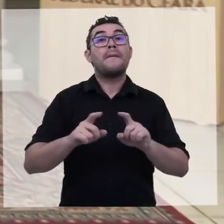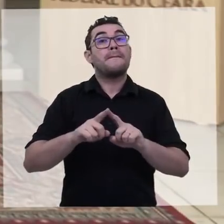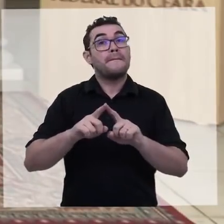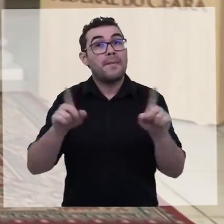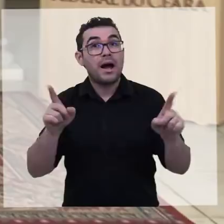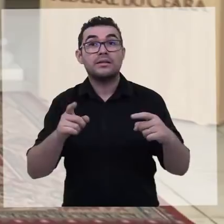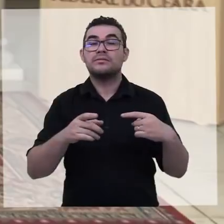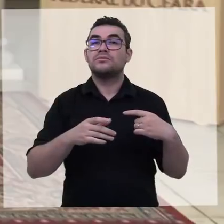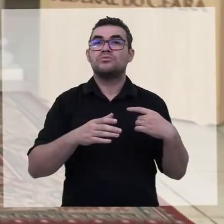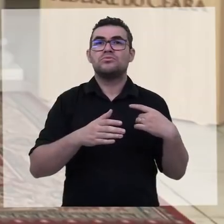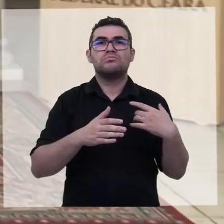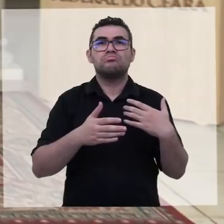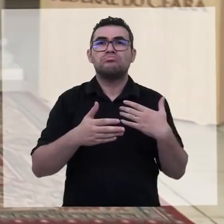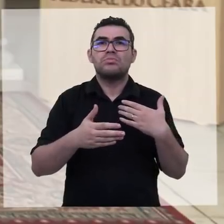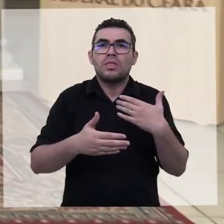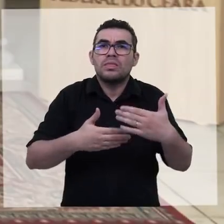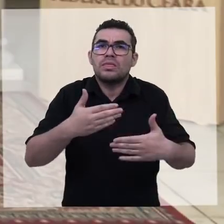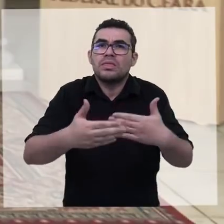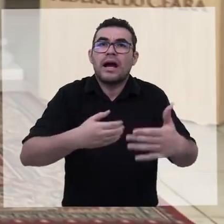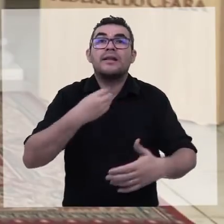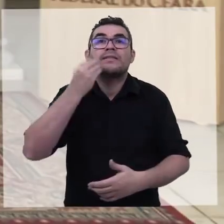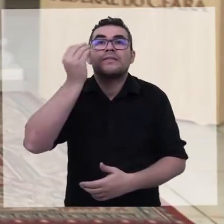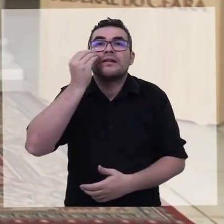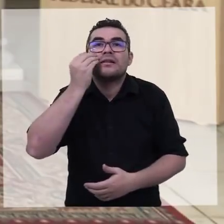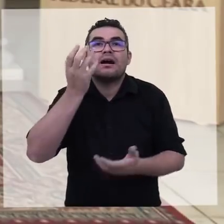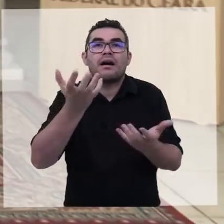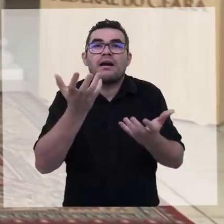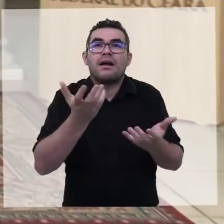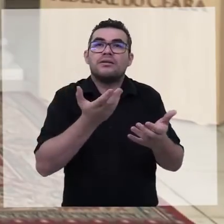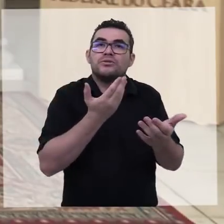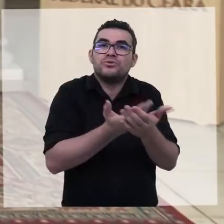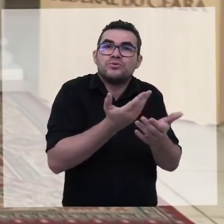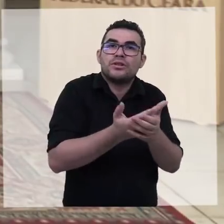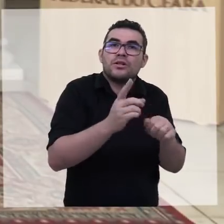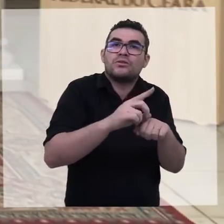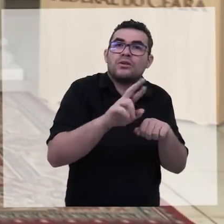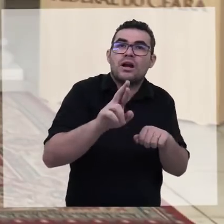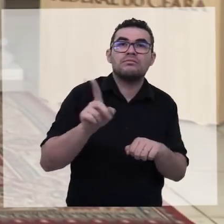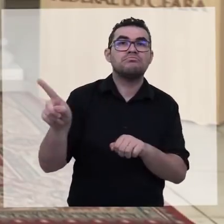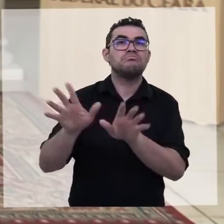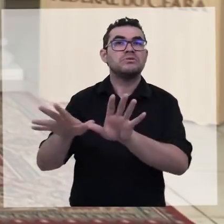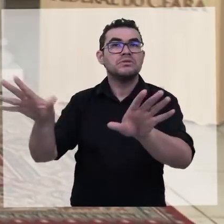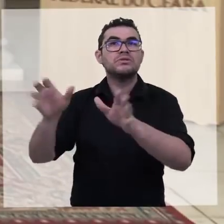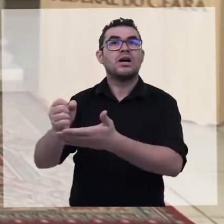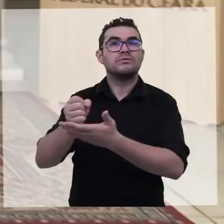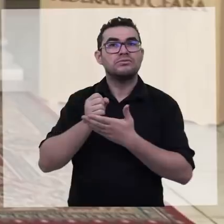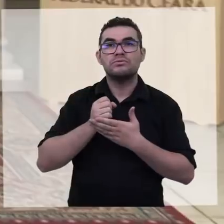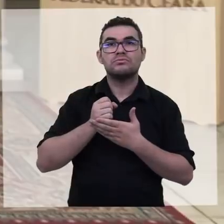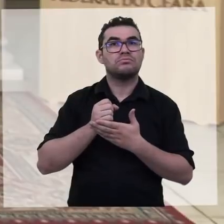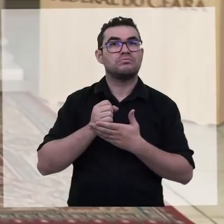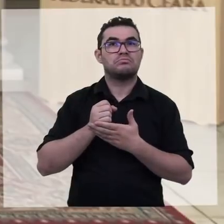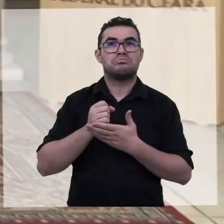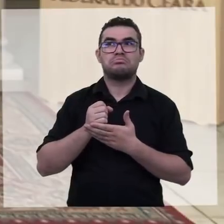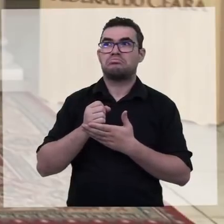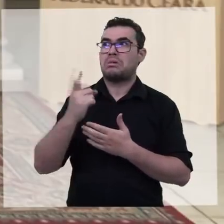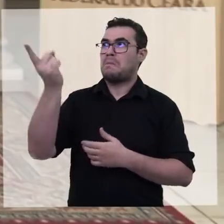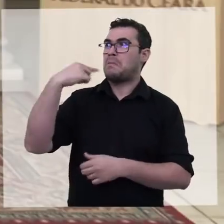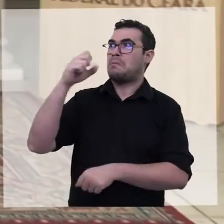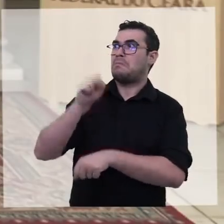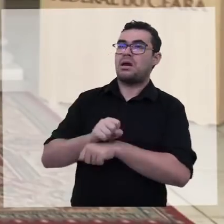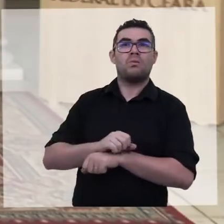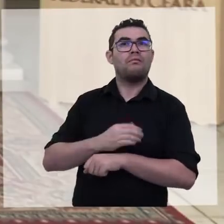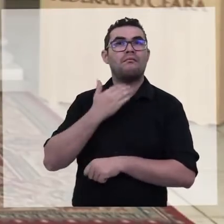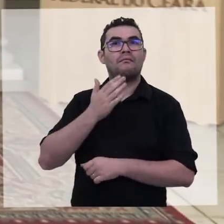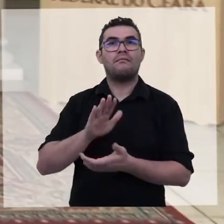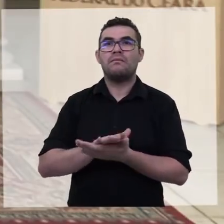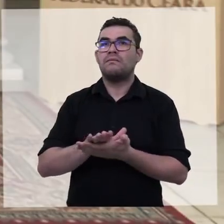o processo para eu ir fazer meu doutorado, eu não encontrei nenhuma dificuldade ante a universidade, muito pelo contrário, só estímulo